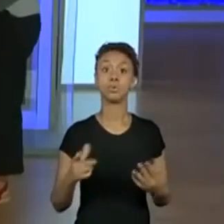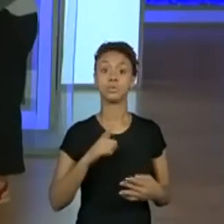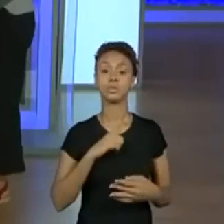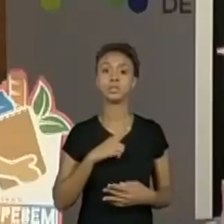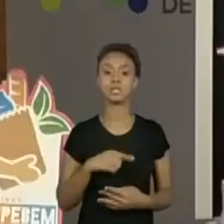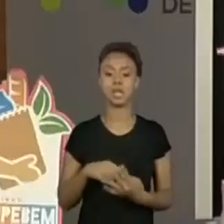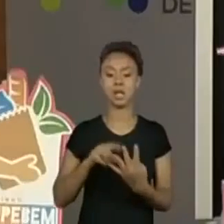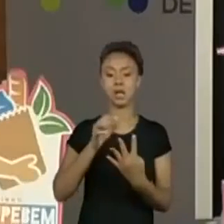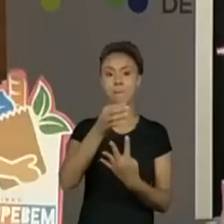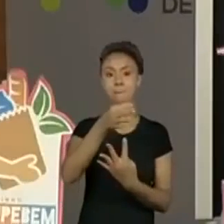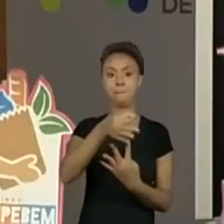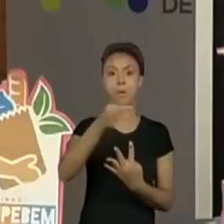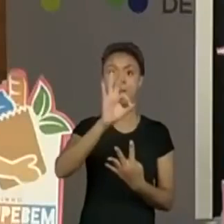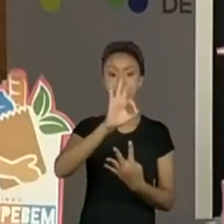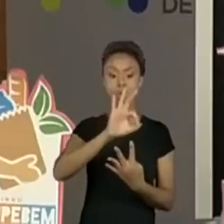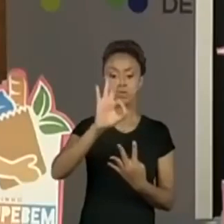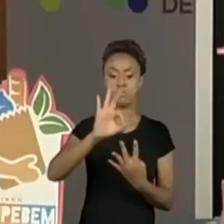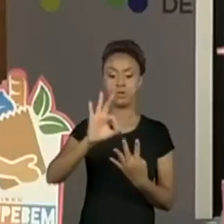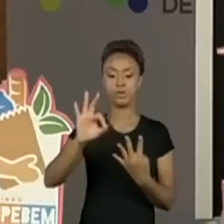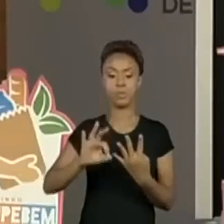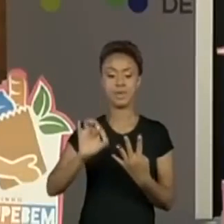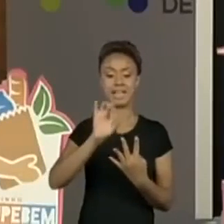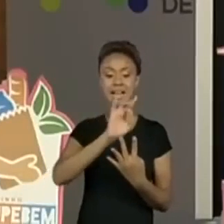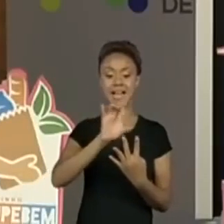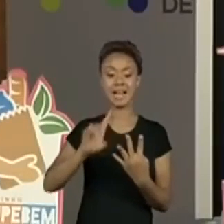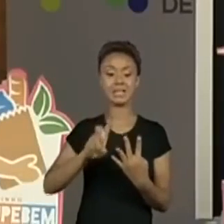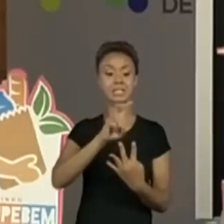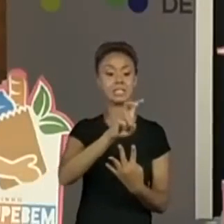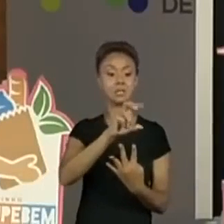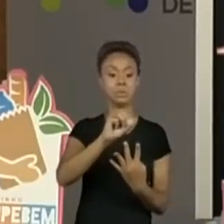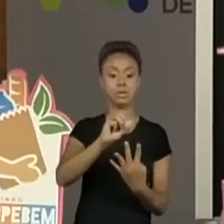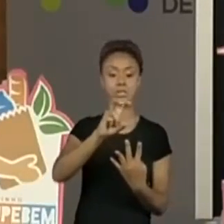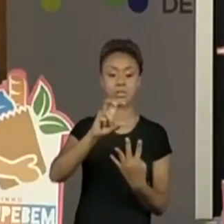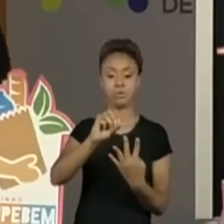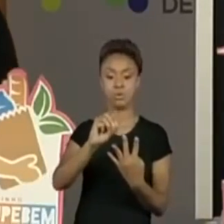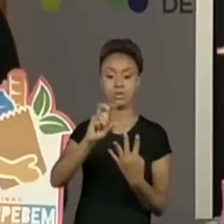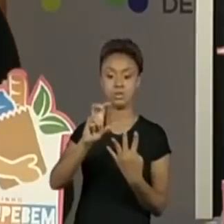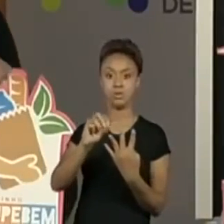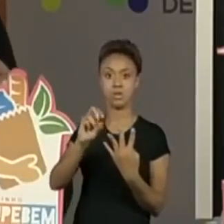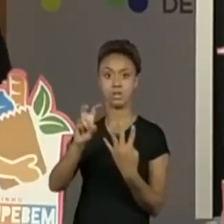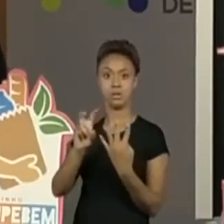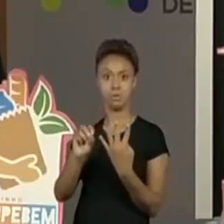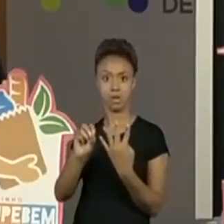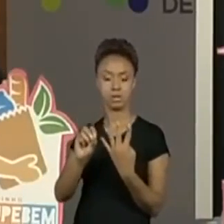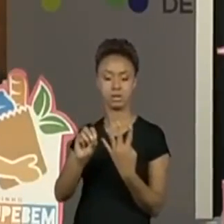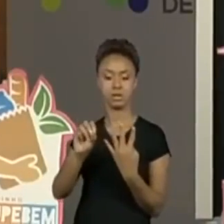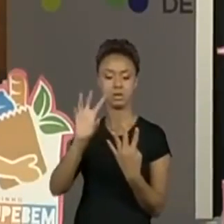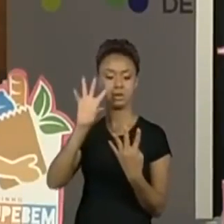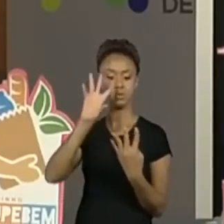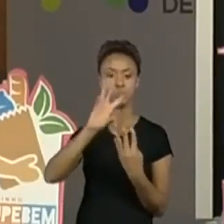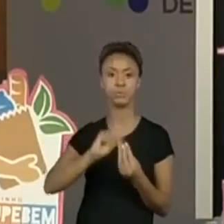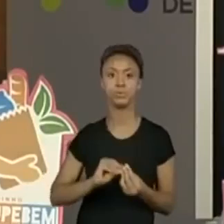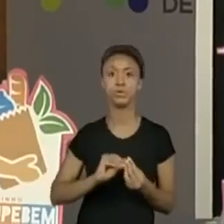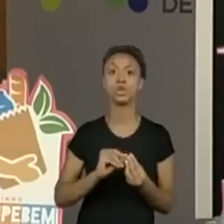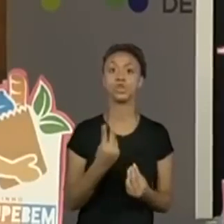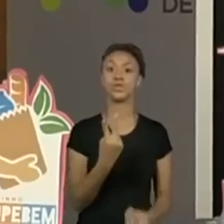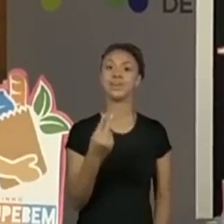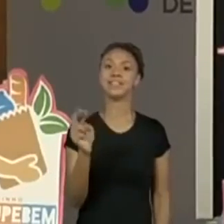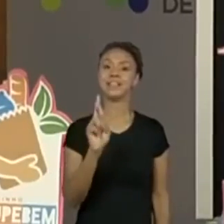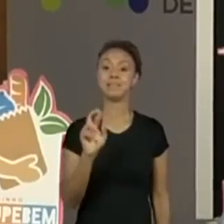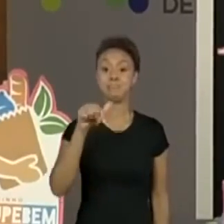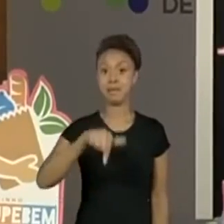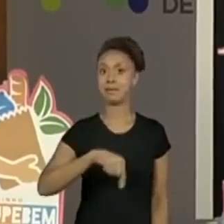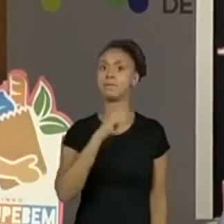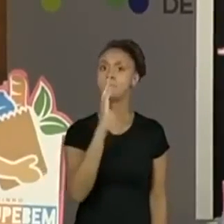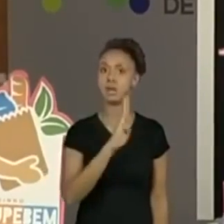centavos equivale então a R$2. Nós temos uma cédula no nosso sistema monetário brasileiro